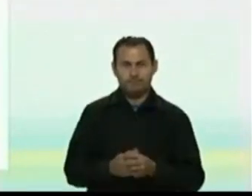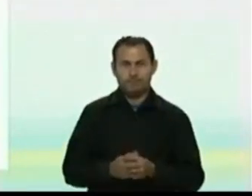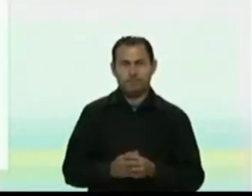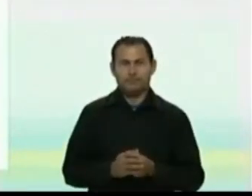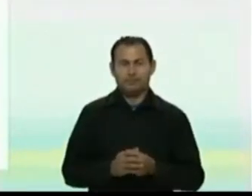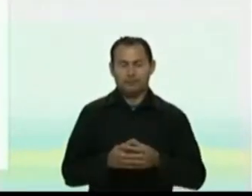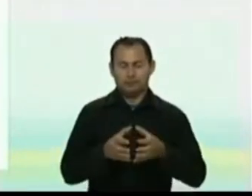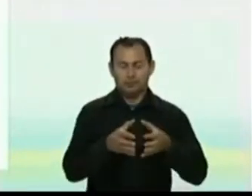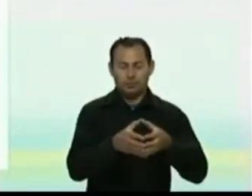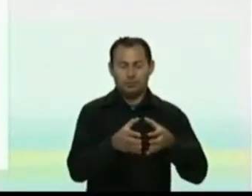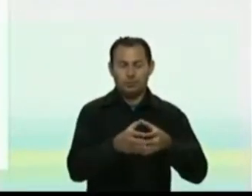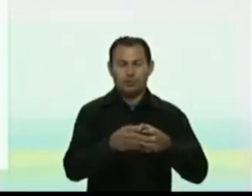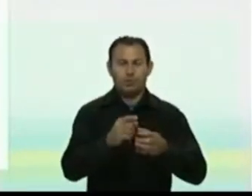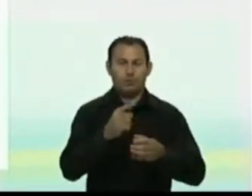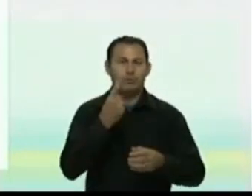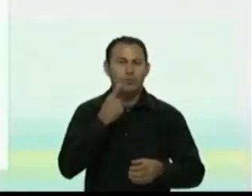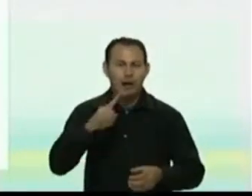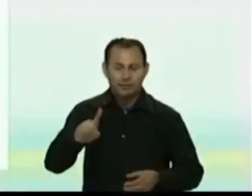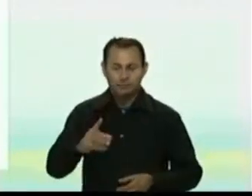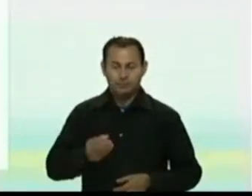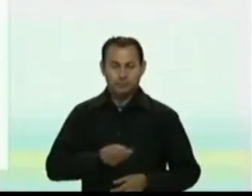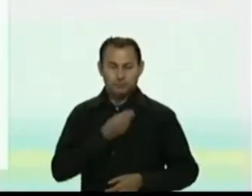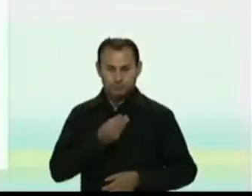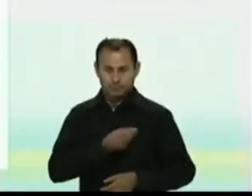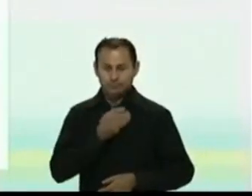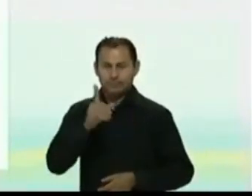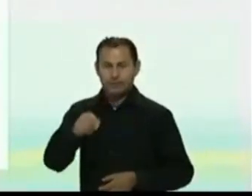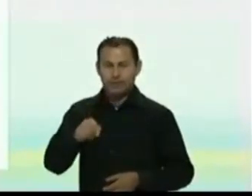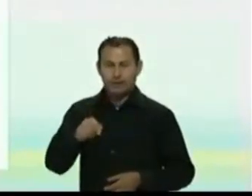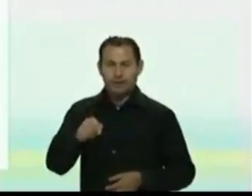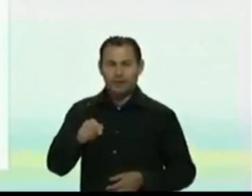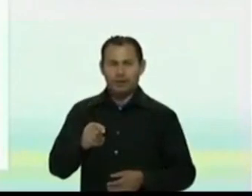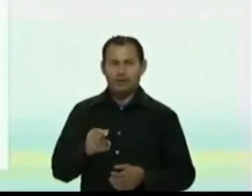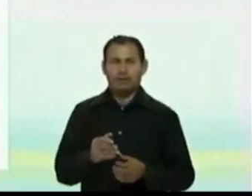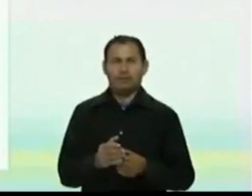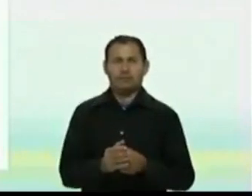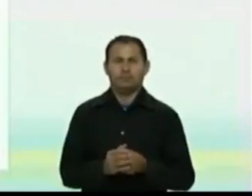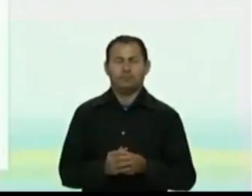dessa linhagem em que o rato vive, que é